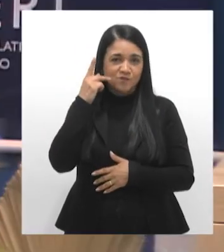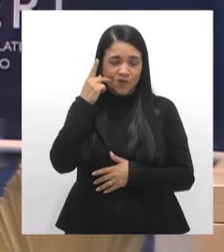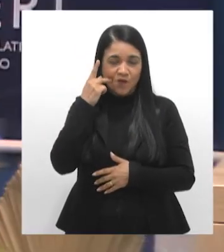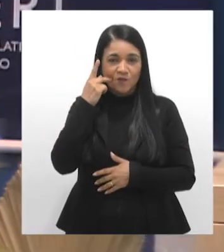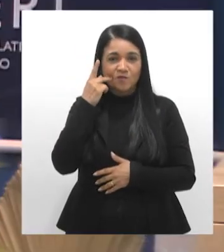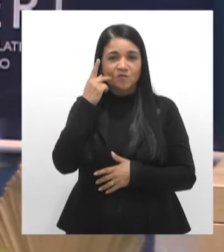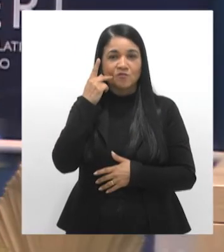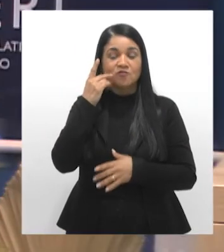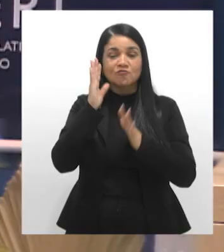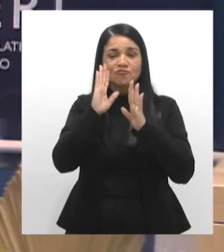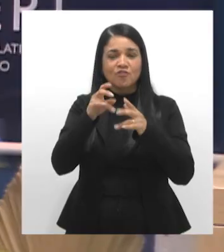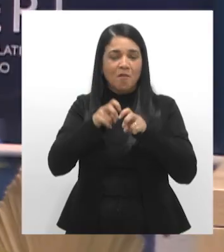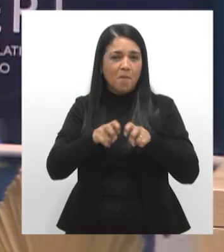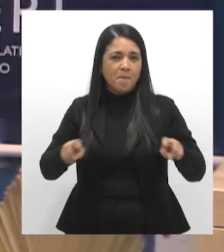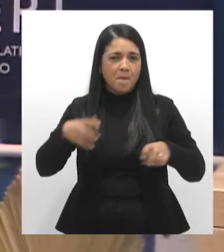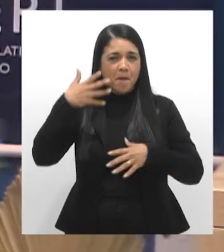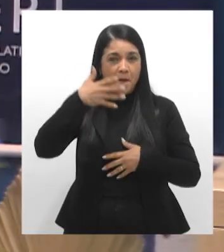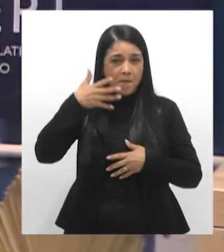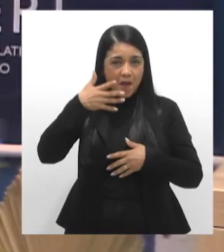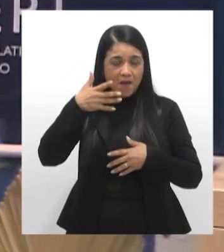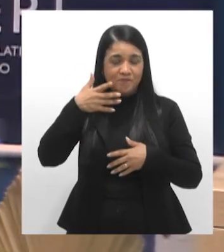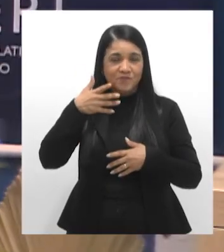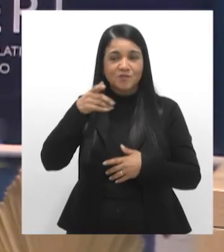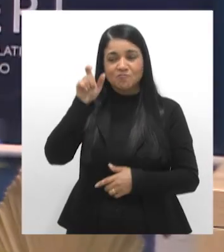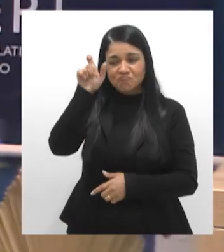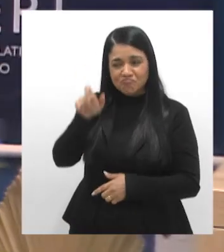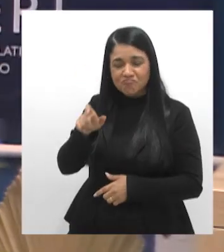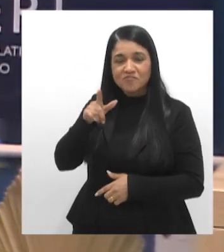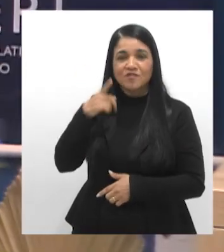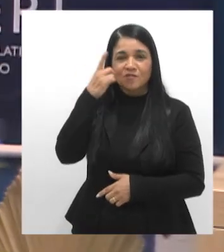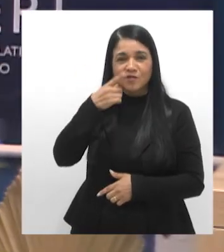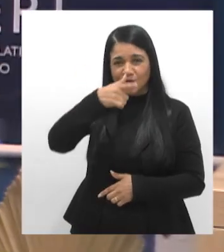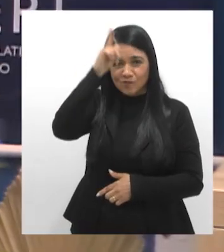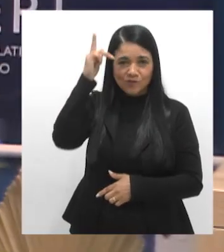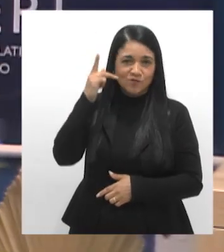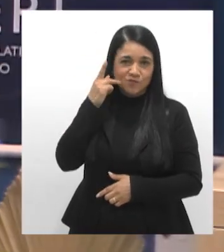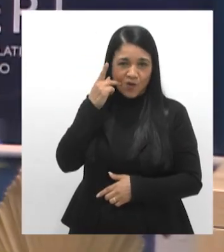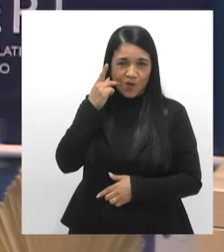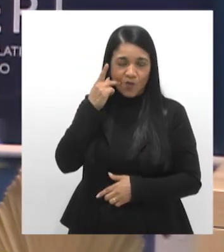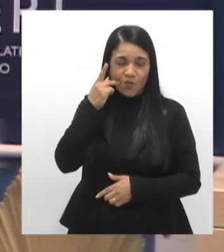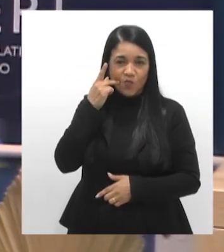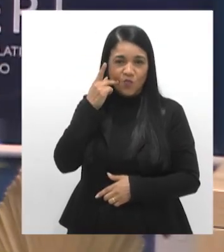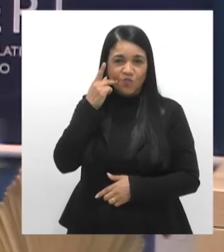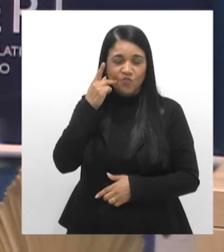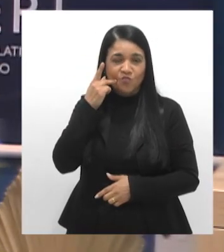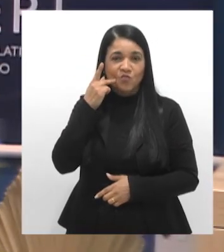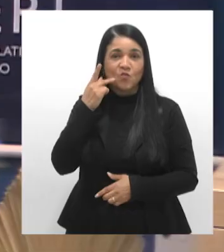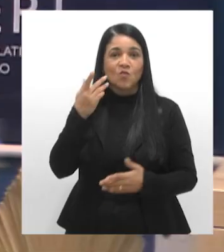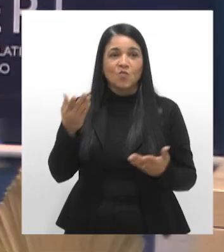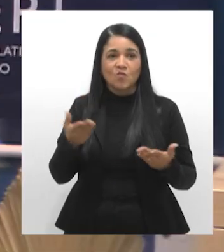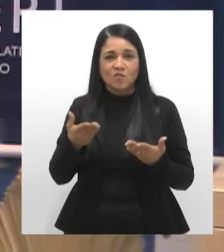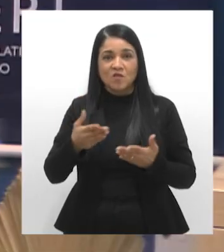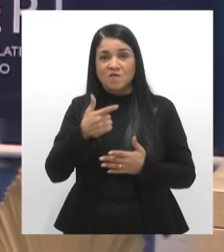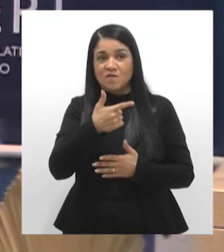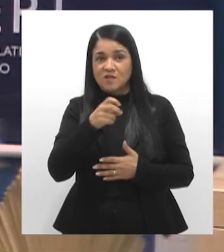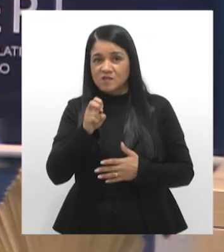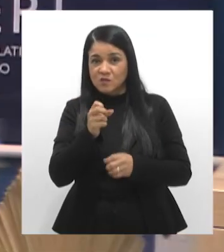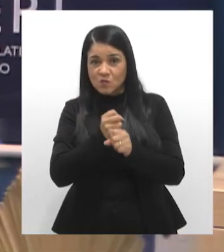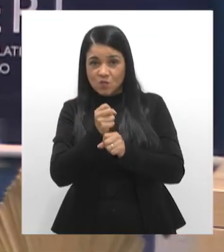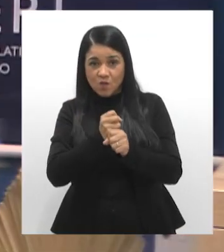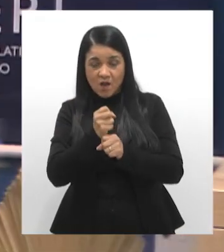já falaram na mesa, sem nenhuma dúvida, não se fala do Parlamento do Rio de Janeiro nos últimos 25